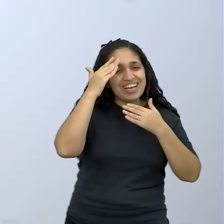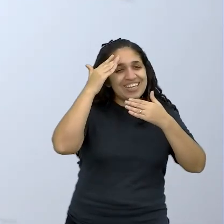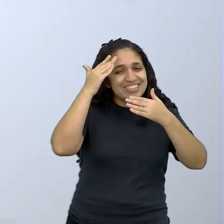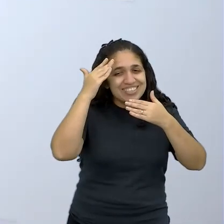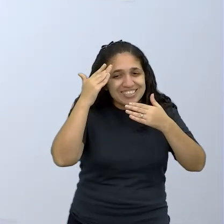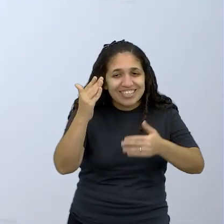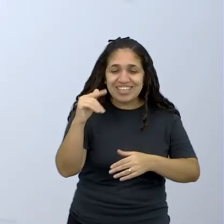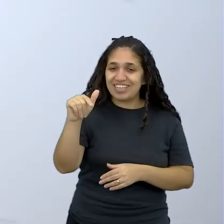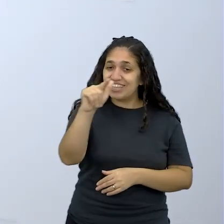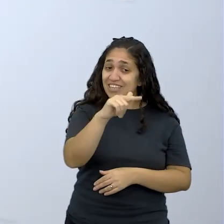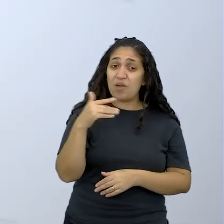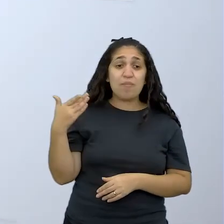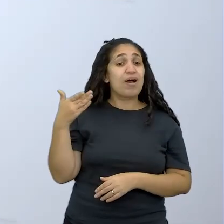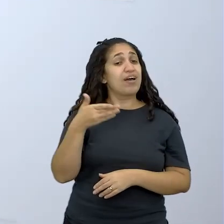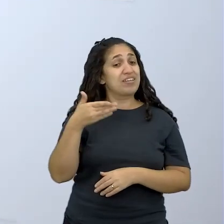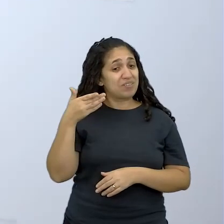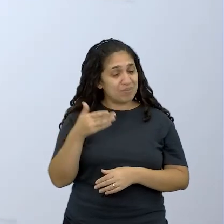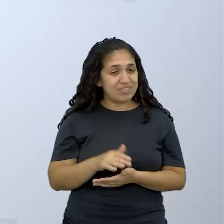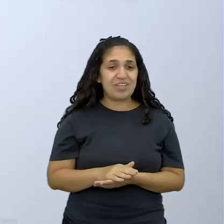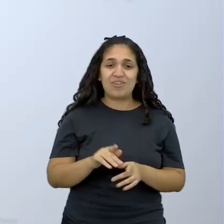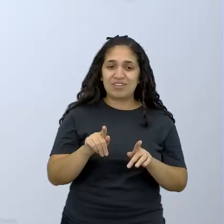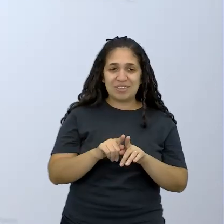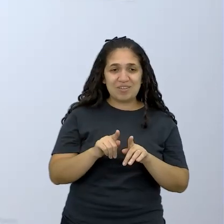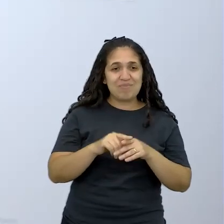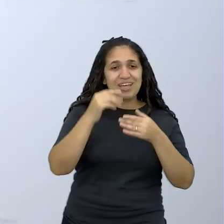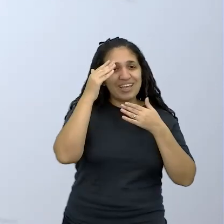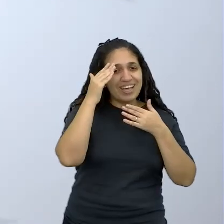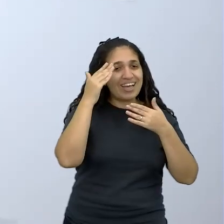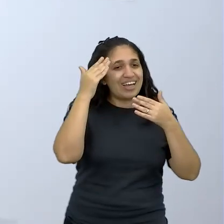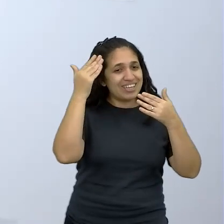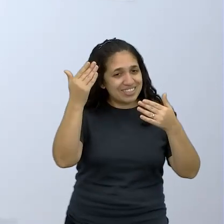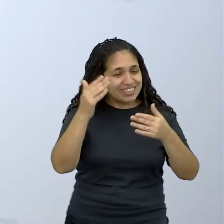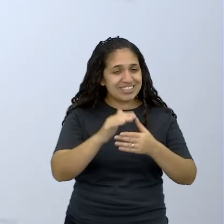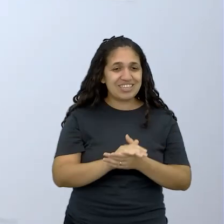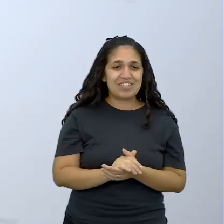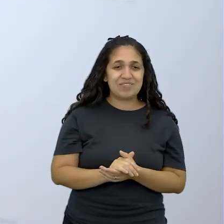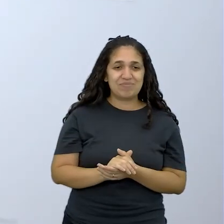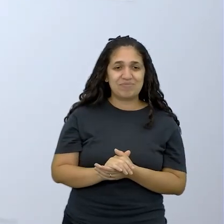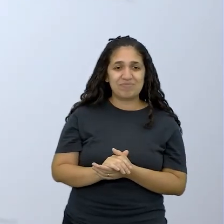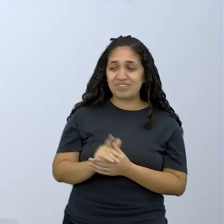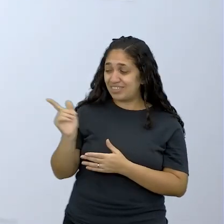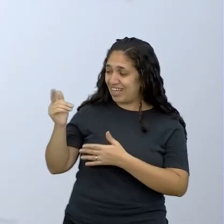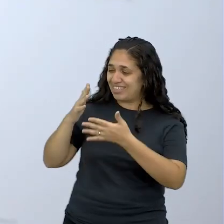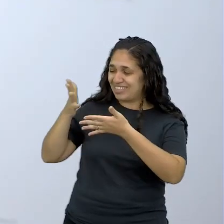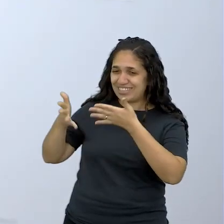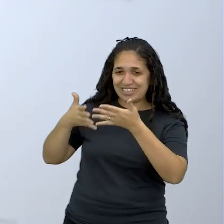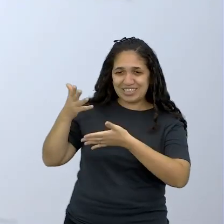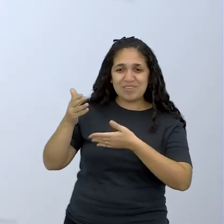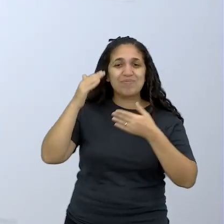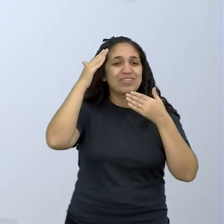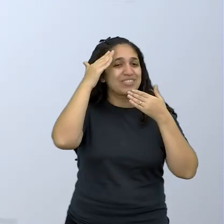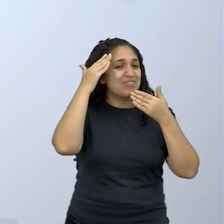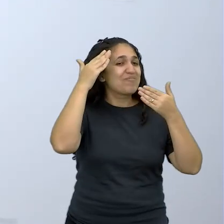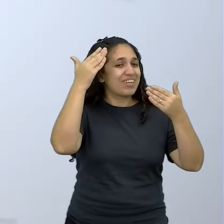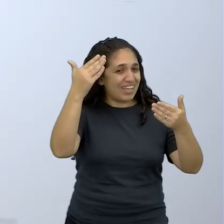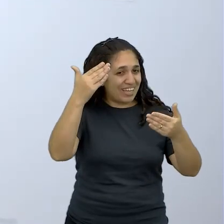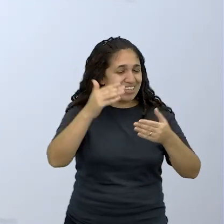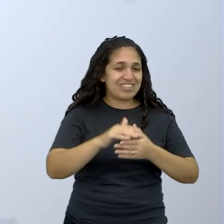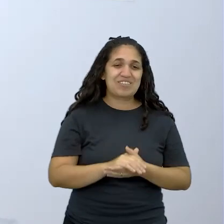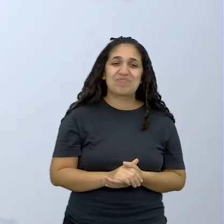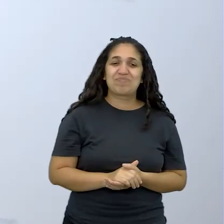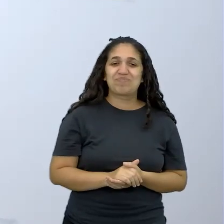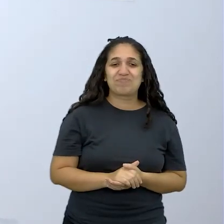a participação de vocês, também agradecer aí a participação do pessoal das Libras. Muito obrigado, pessoal.